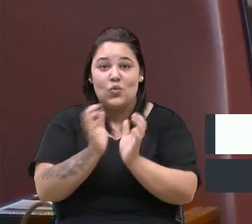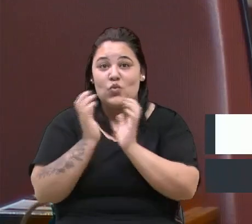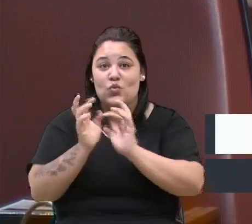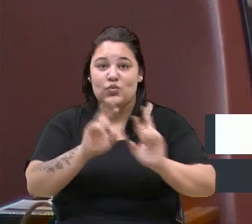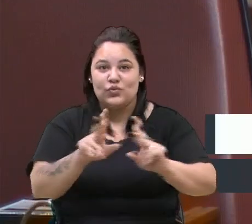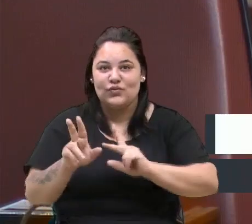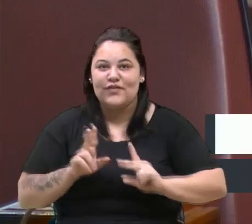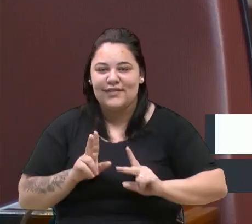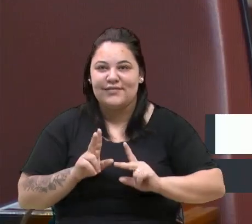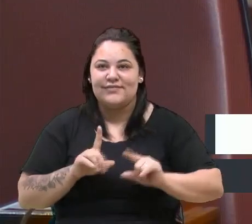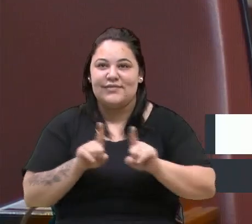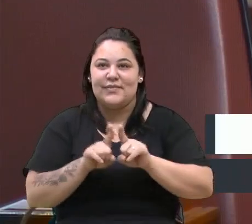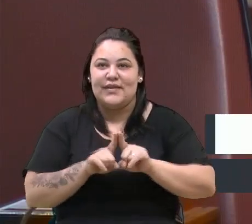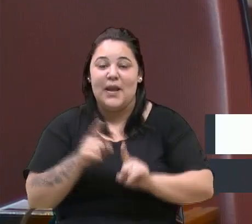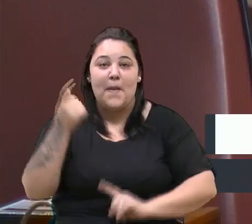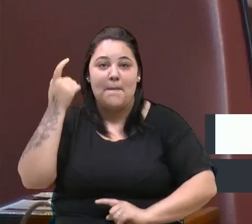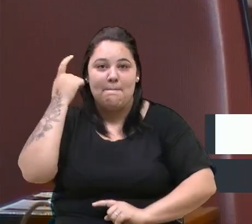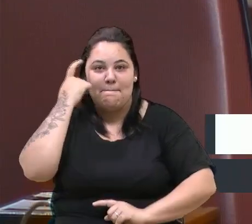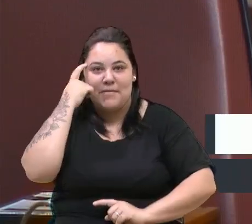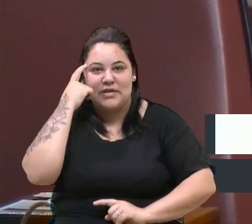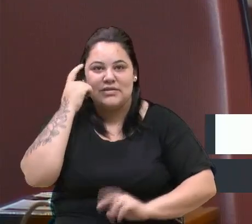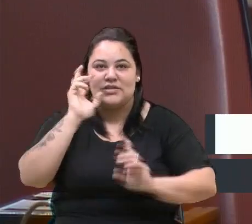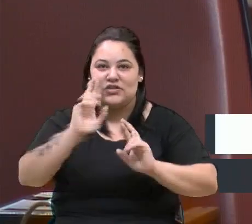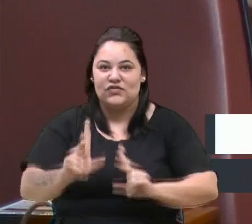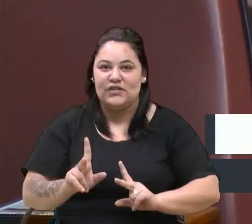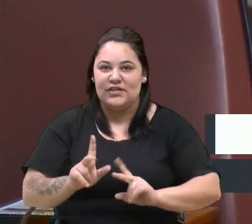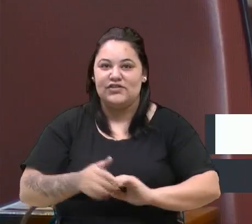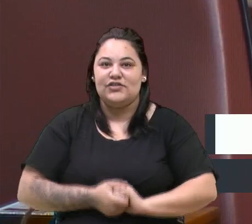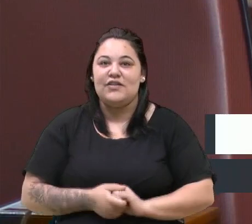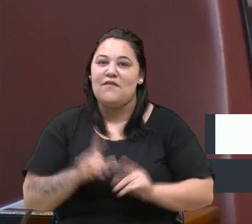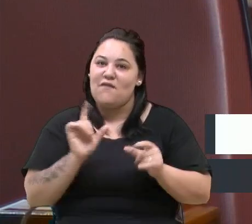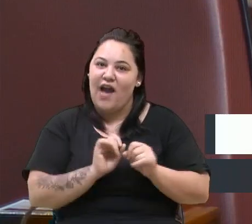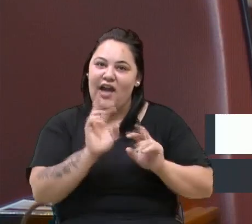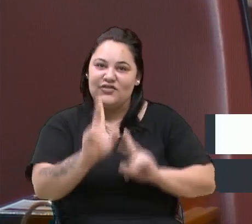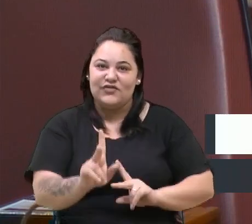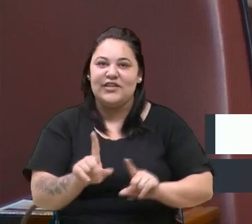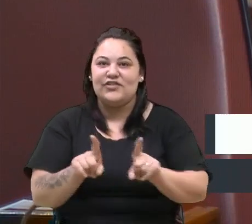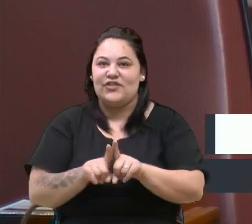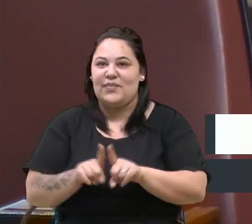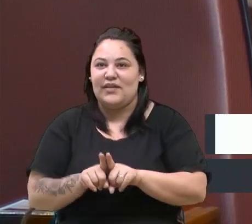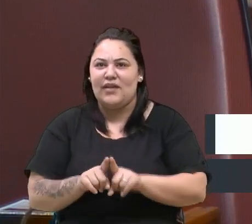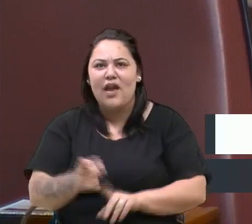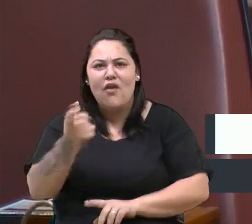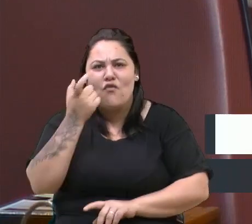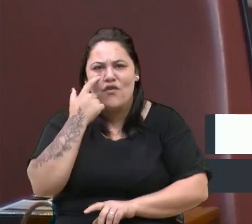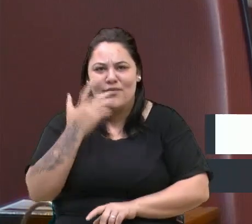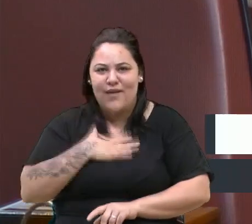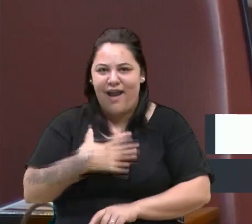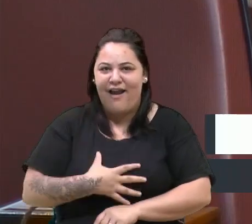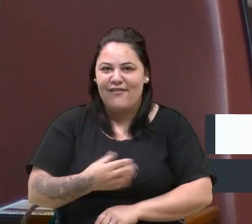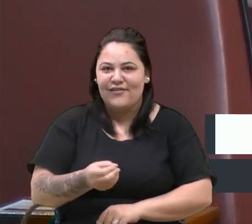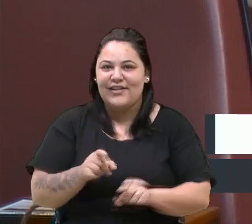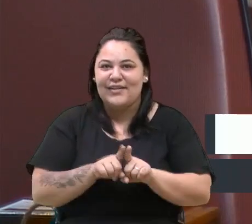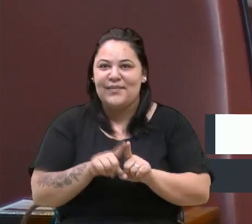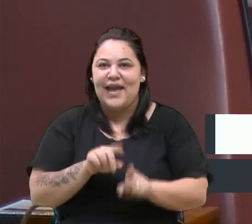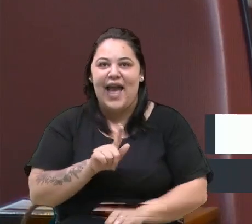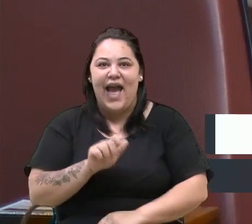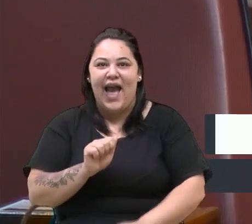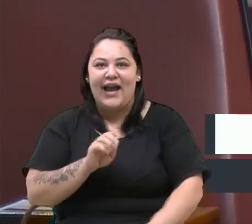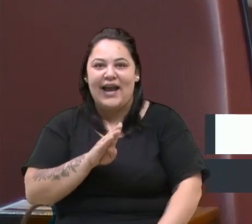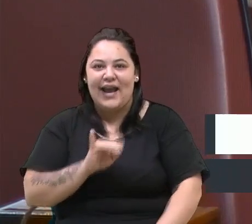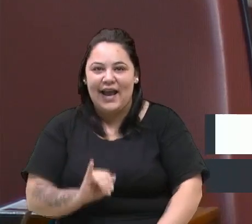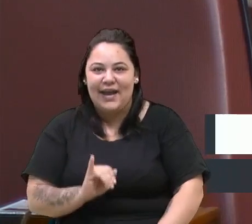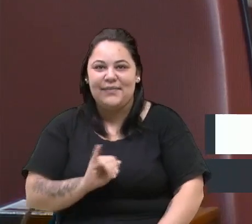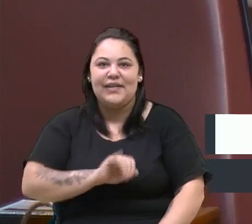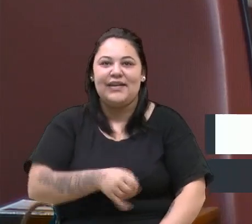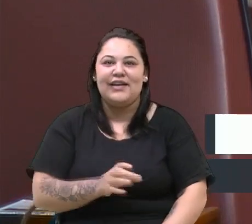né? Que pensa diferente, que faz diferente, né? Vejo pelas minhas filhas, tanto a Gabriele quanto a Jordana, que